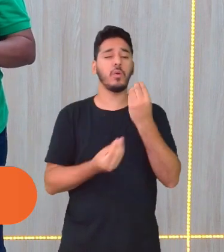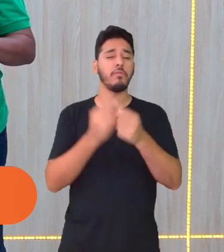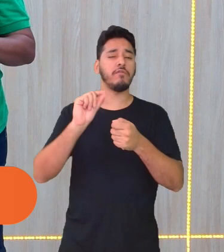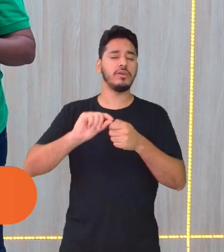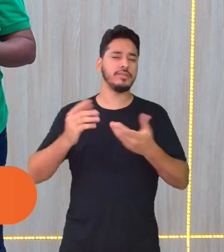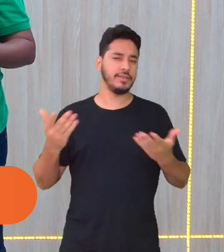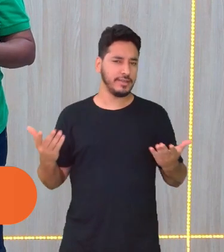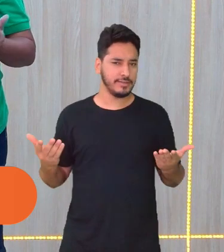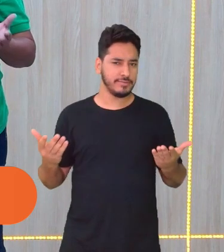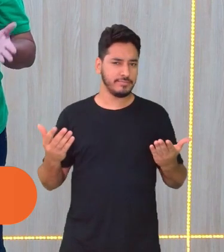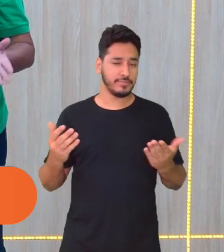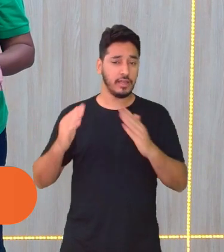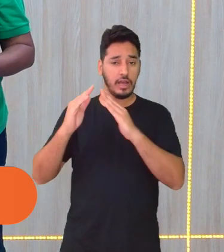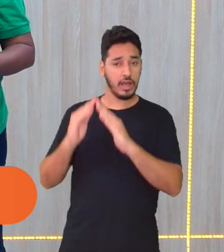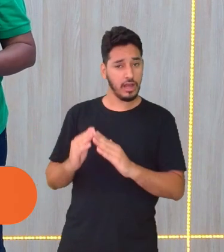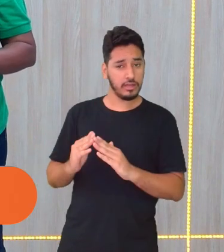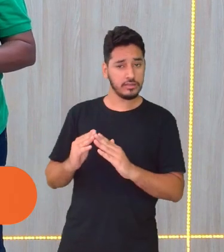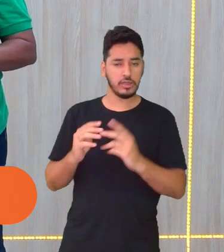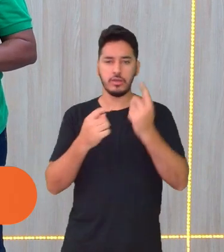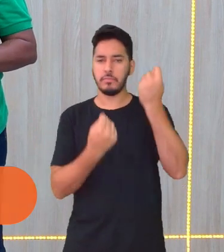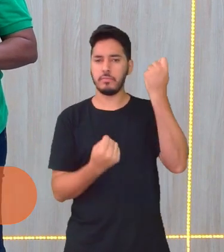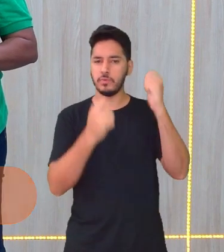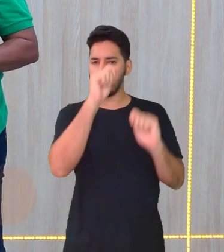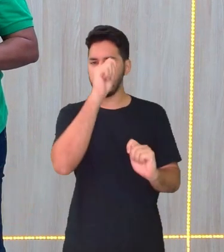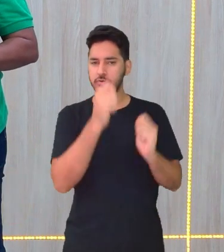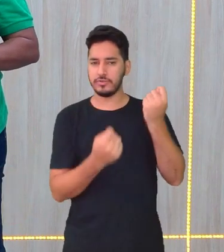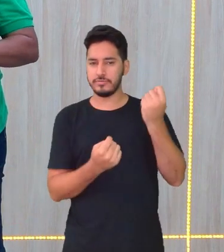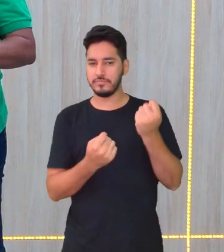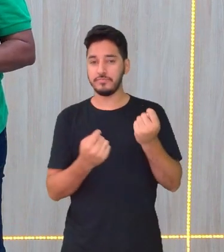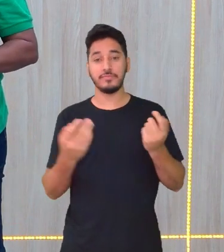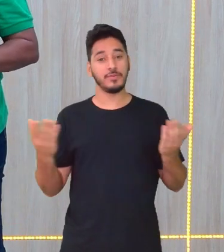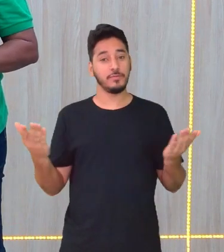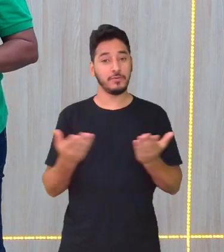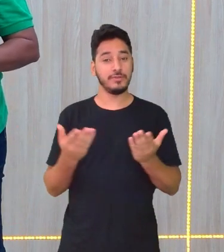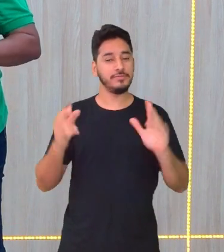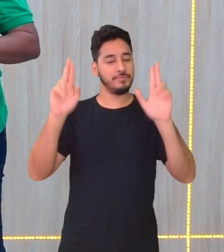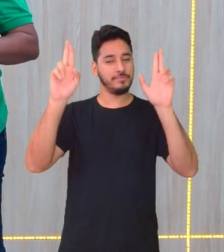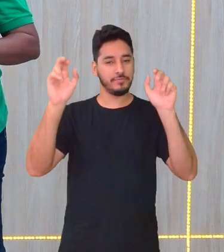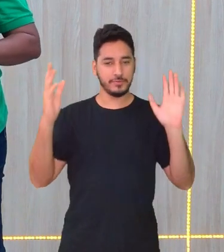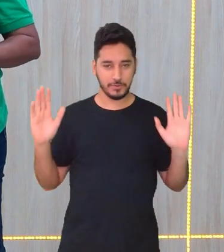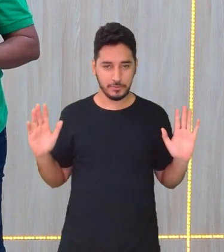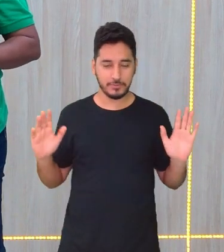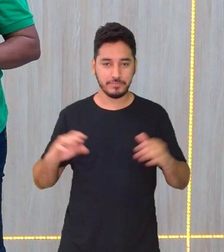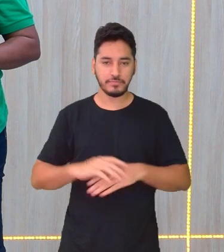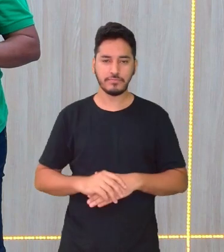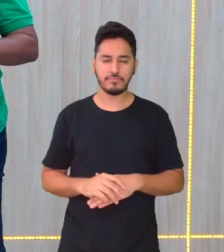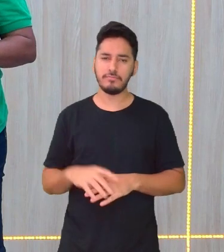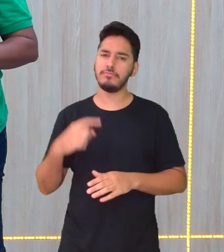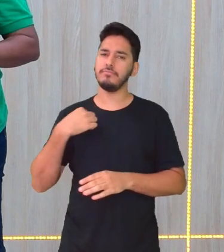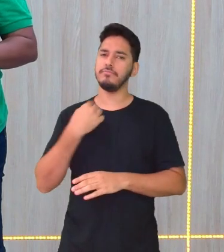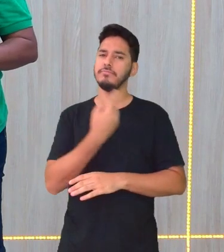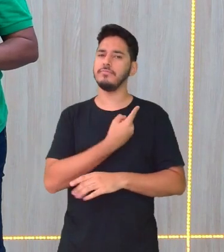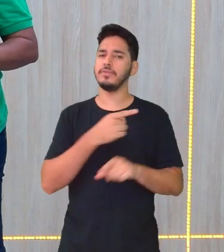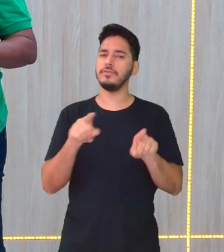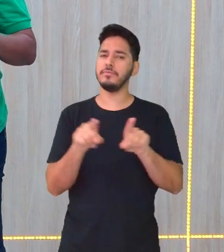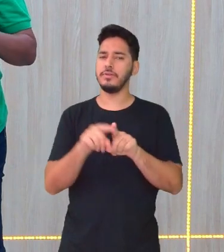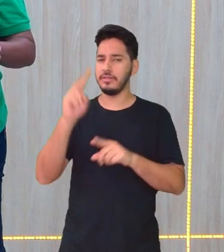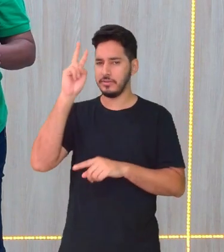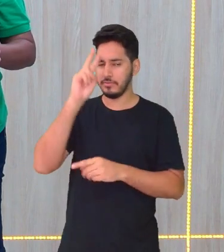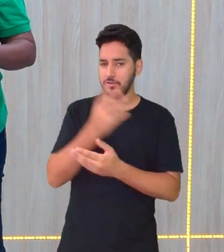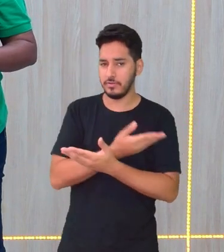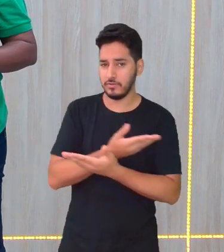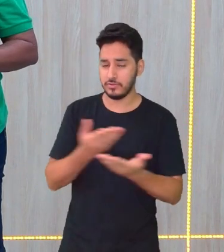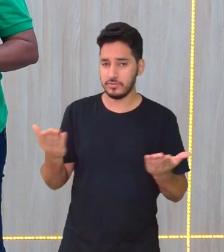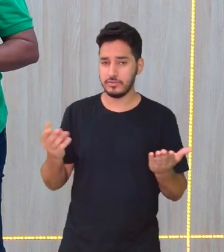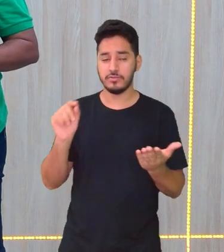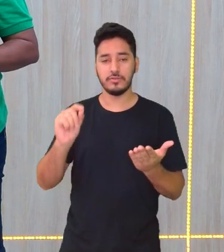isso na nossa casa, na indústria. Então, esse vai ser o nosso conteúdo de hoje. Nós também queremos lembrar vocês que essa aula